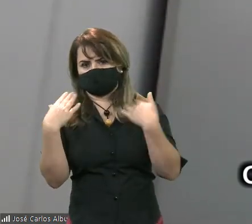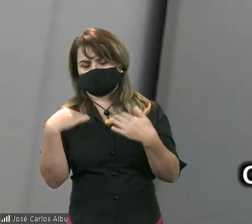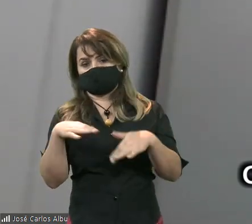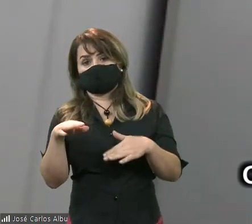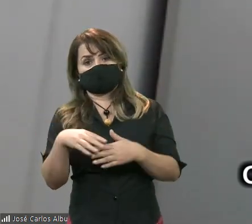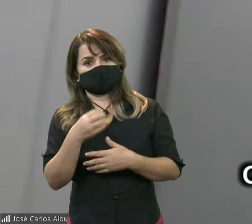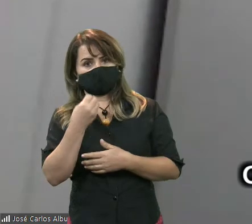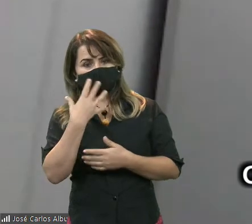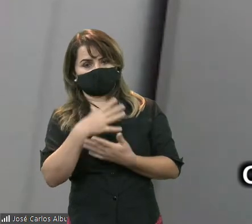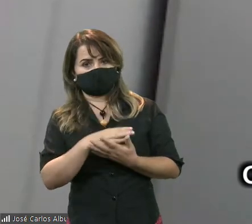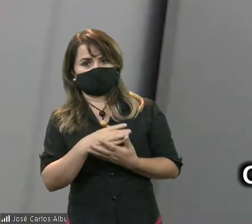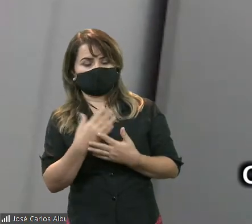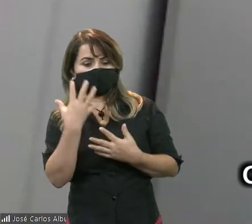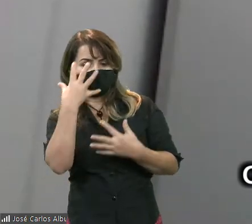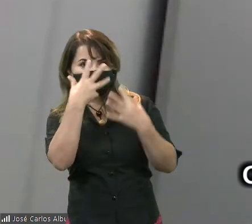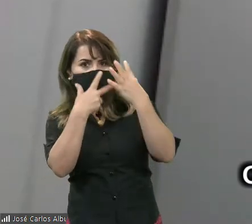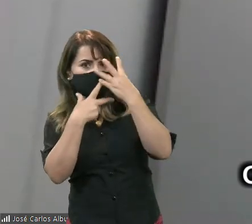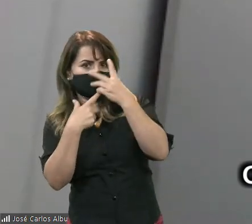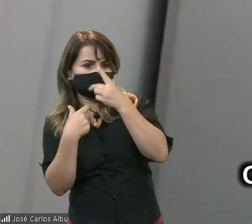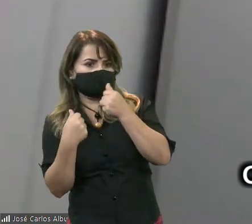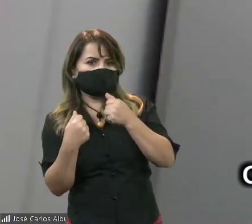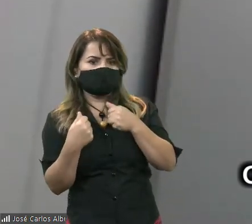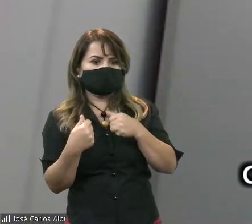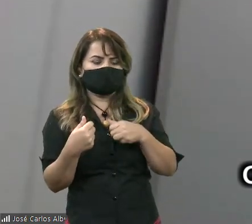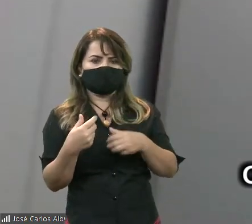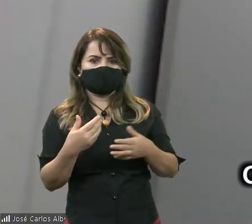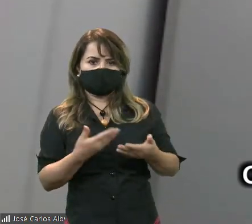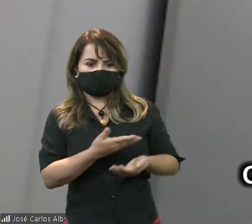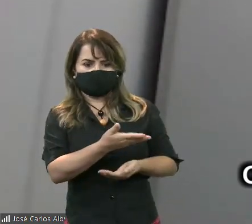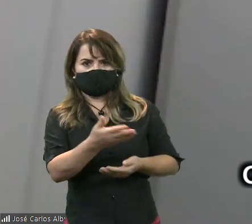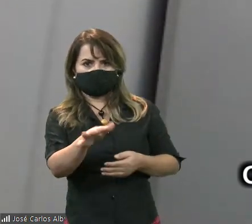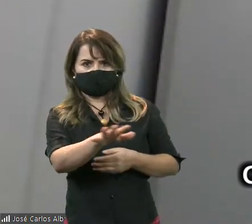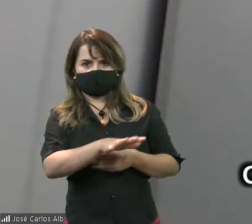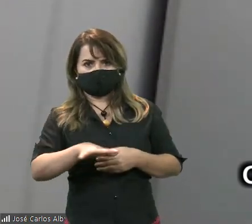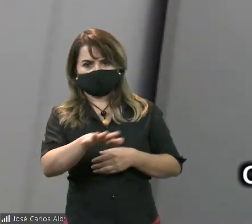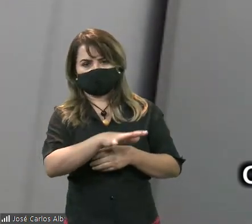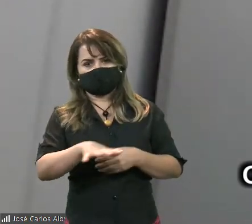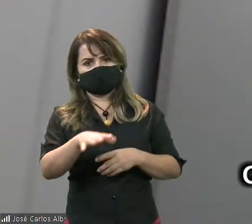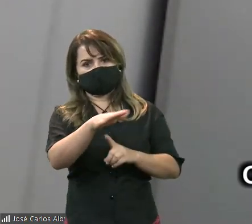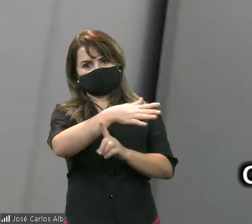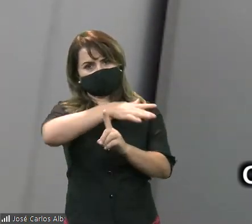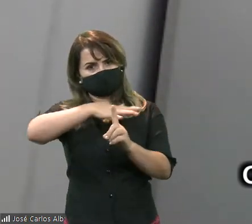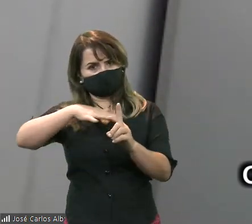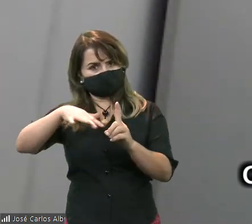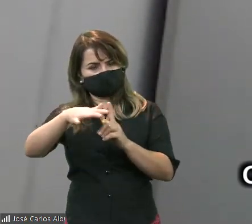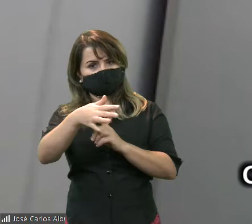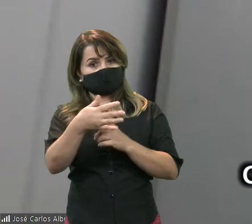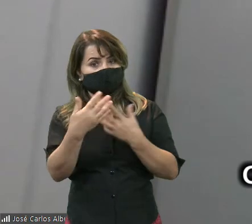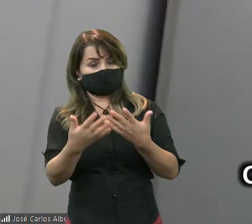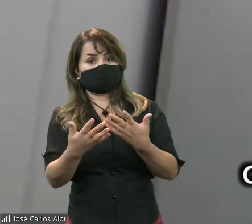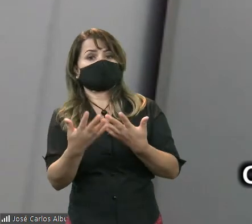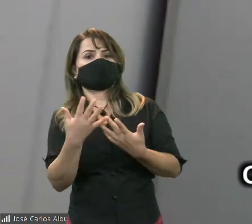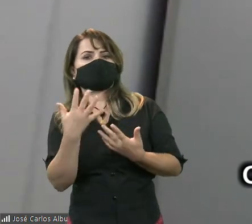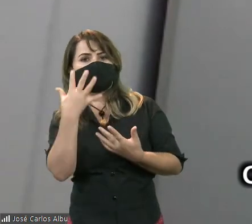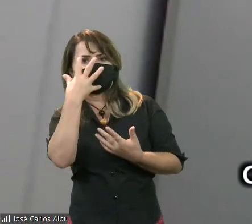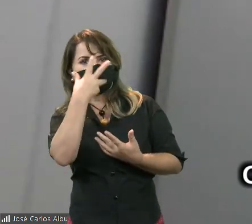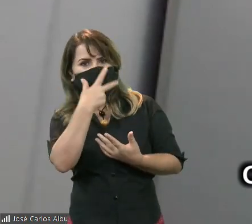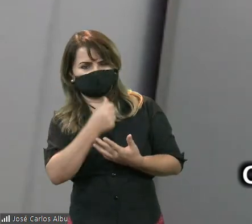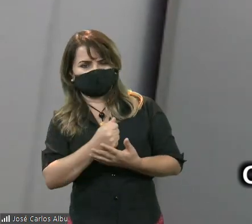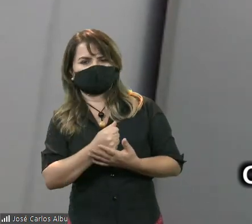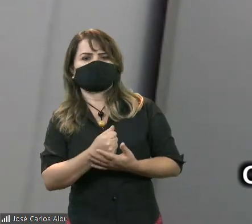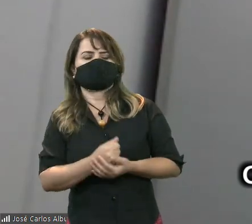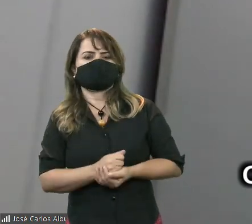planejamento de embelezamento das nossas áreas verdes da cidade, vai ficar melhor ainda. Então, nesse sentido aí, eu falo